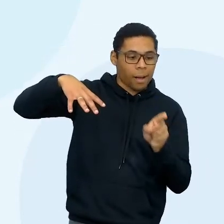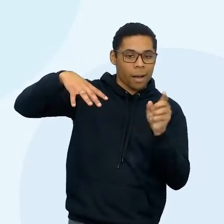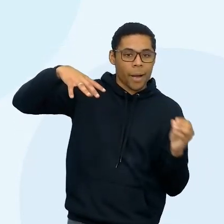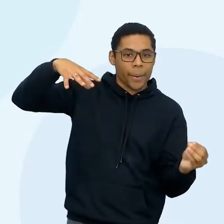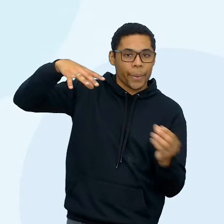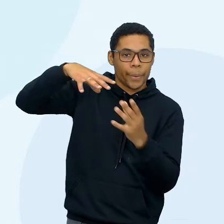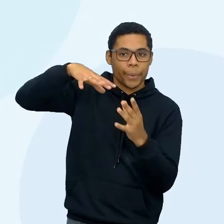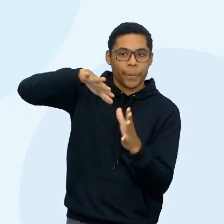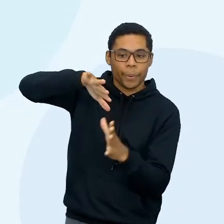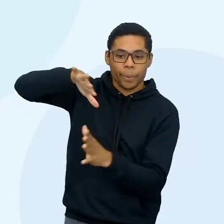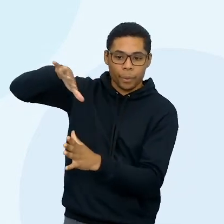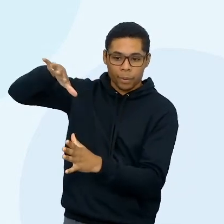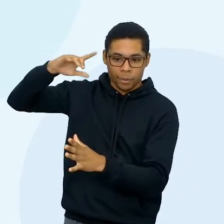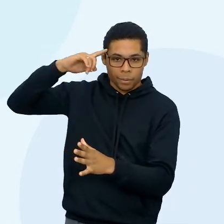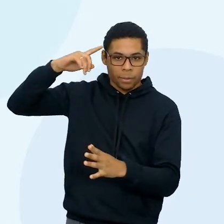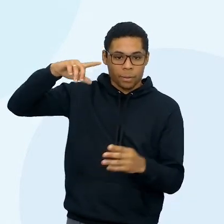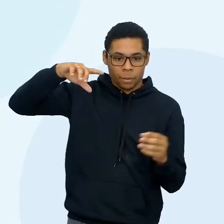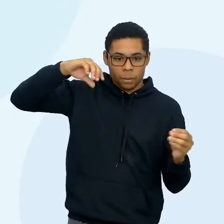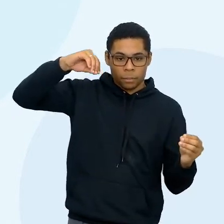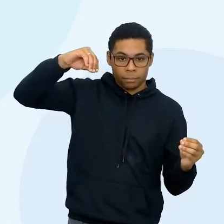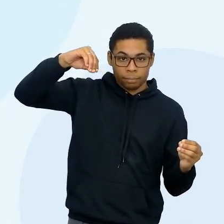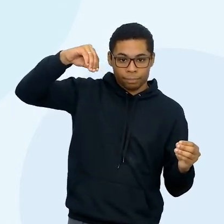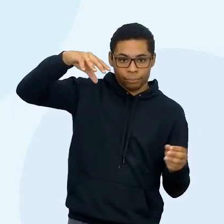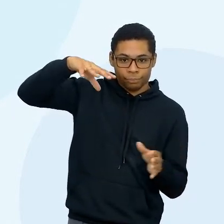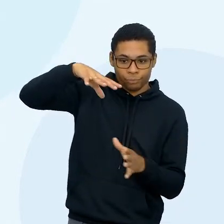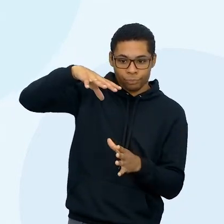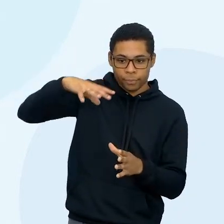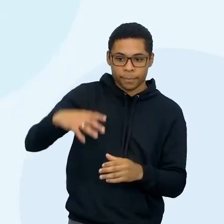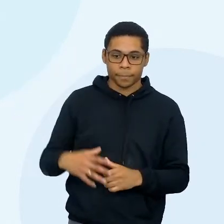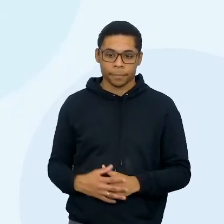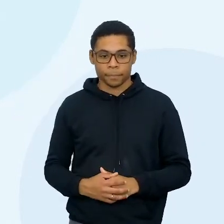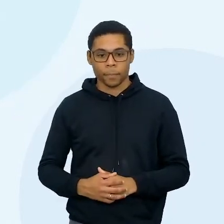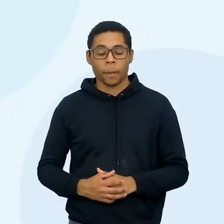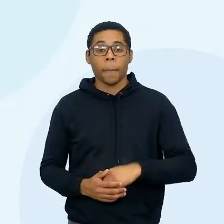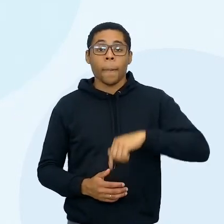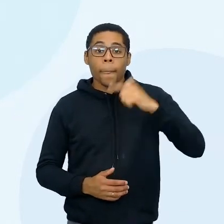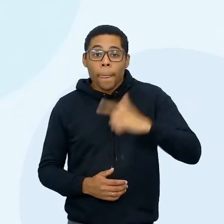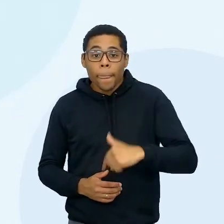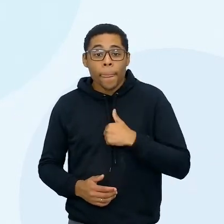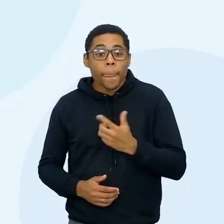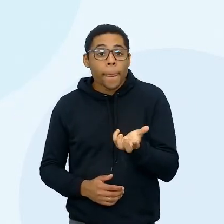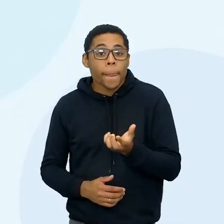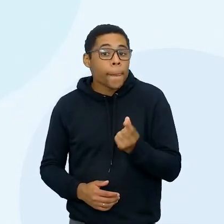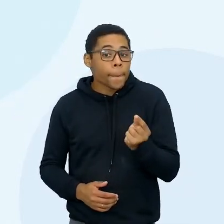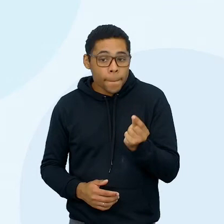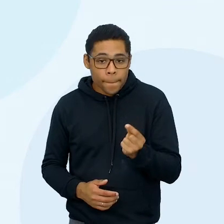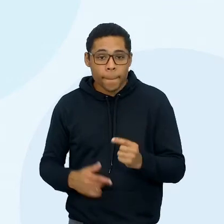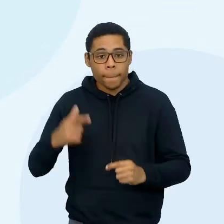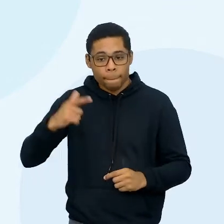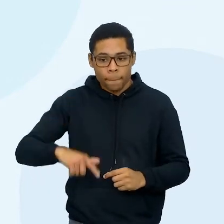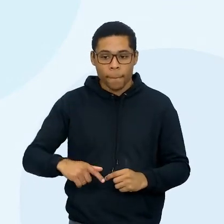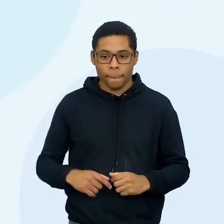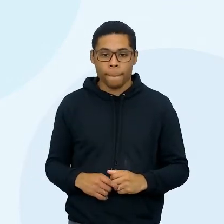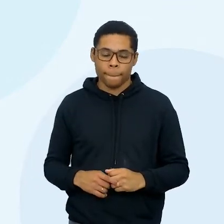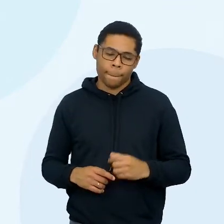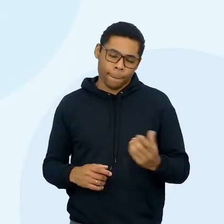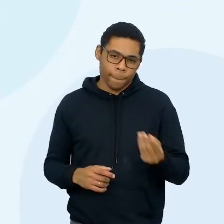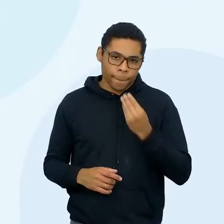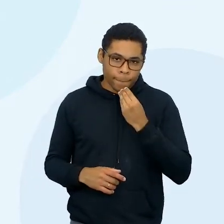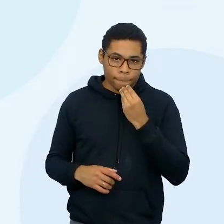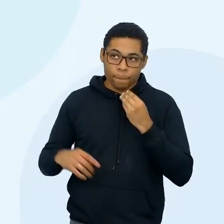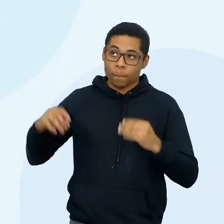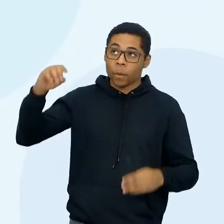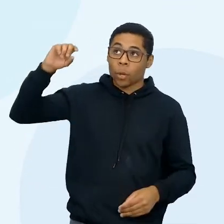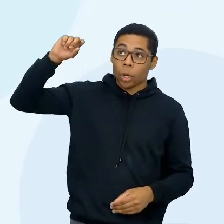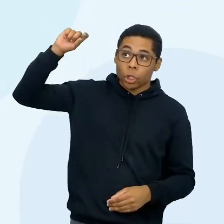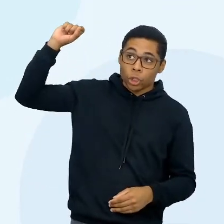dentro. Então eu quero esse fenômeno. Eu quero também, em algumas condições, é claro, de luz solar, que